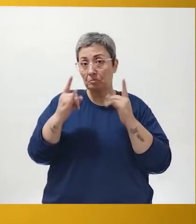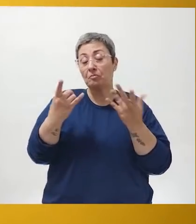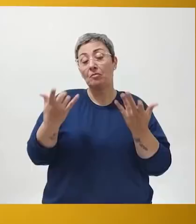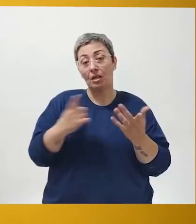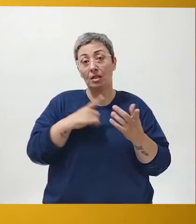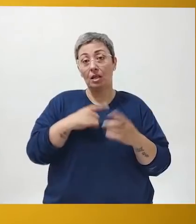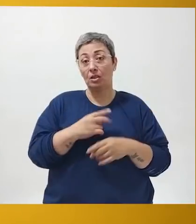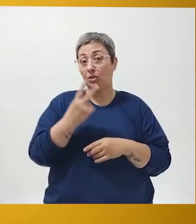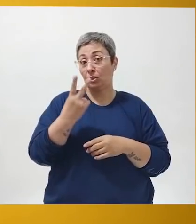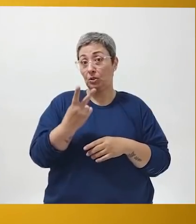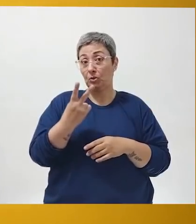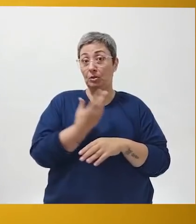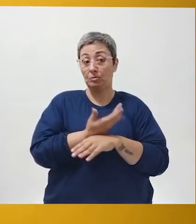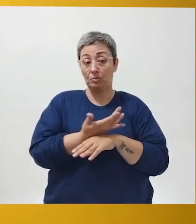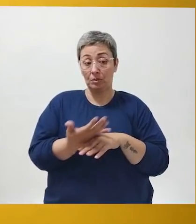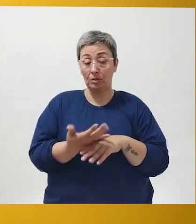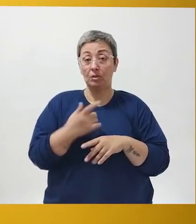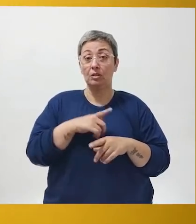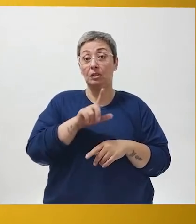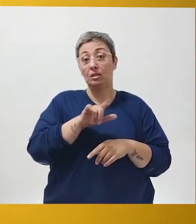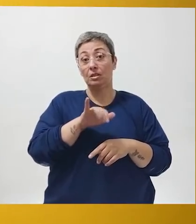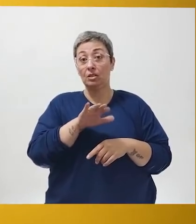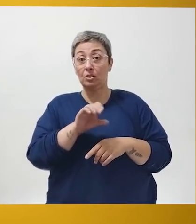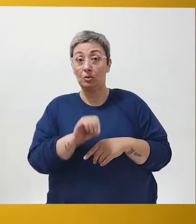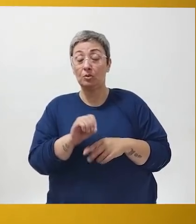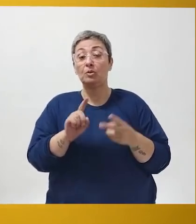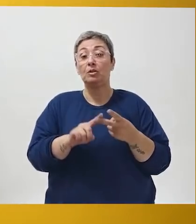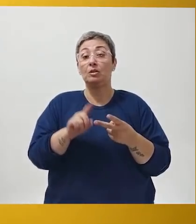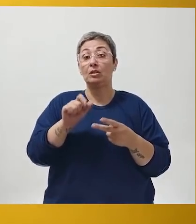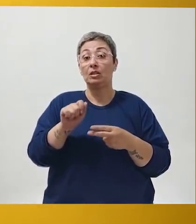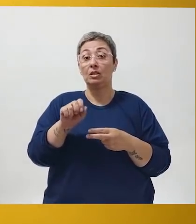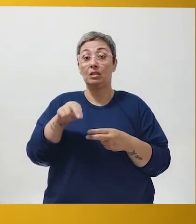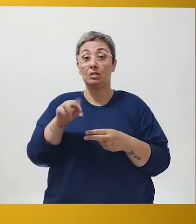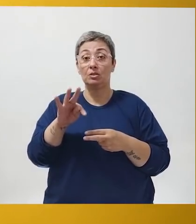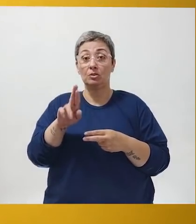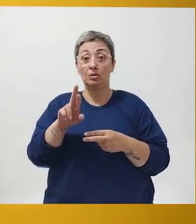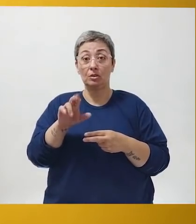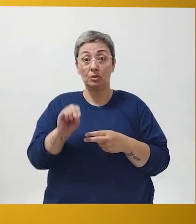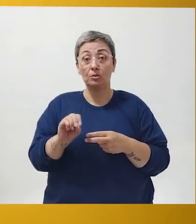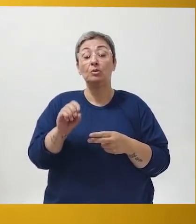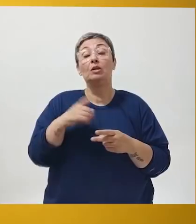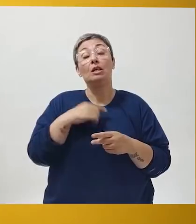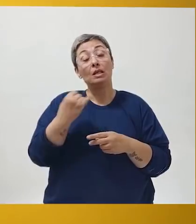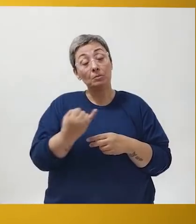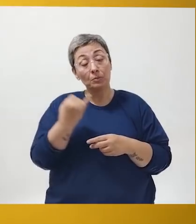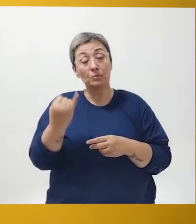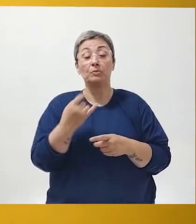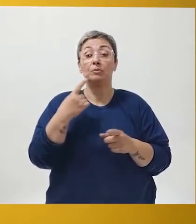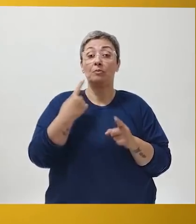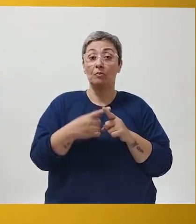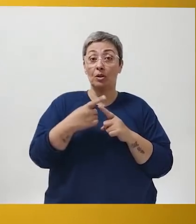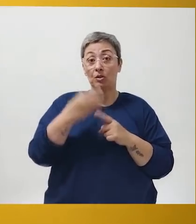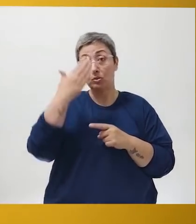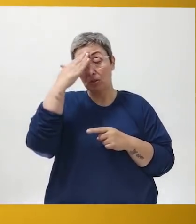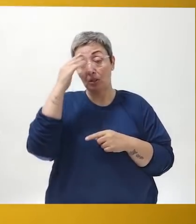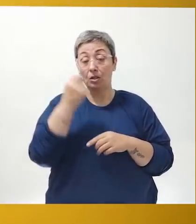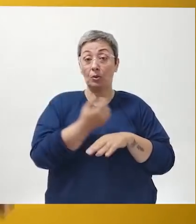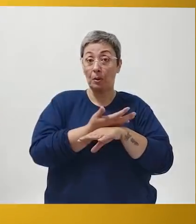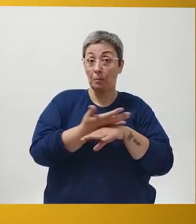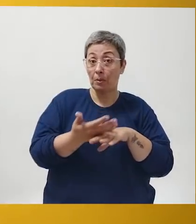possa, junto conosco, né, verificar qual que é a função dessa brincadeira, a função desse brinquedo,